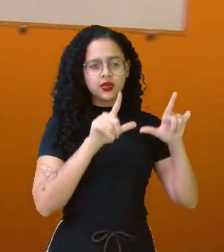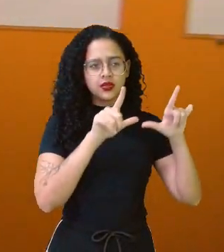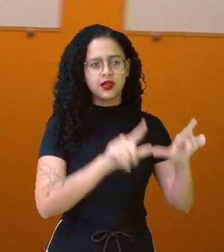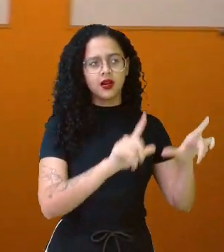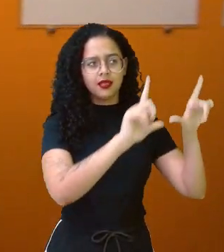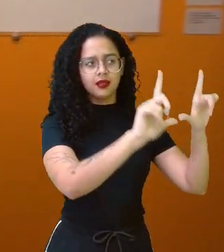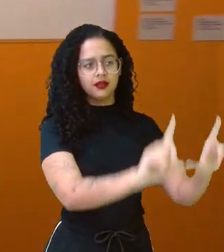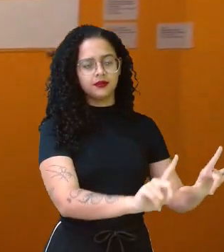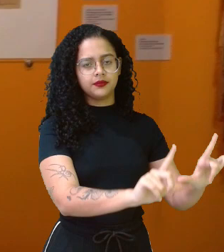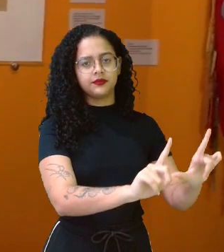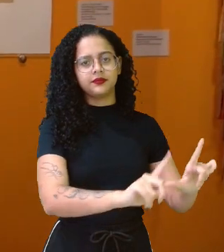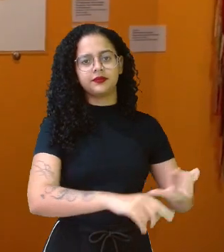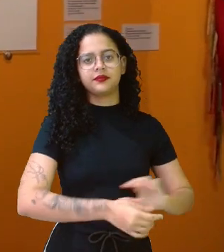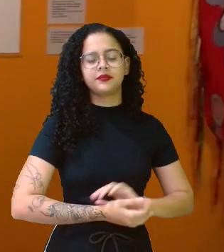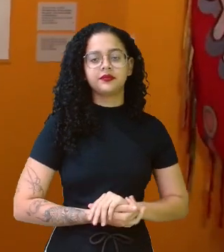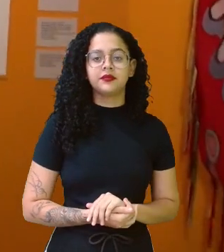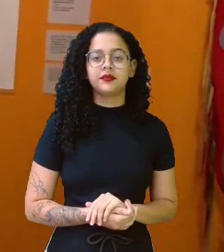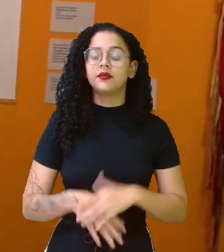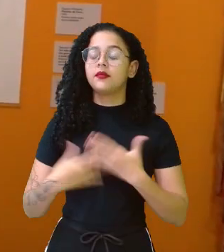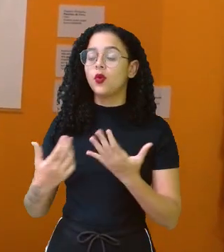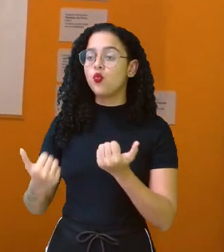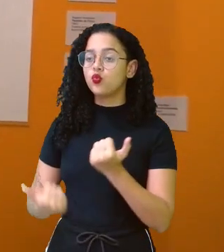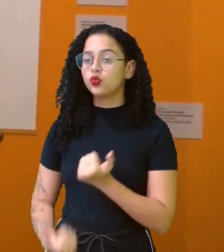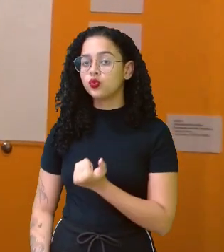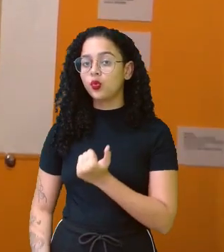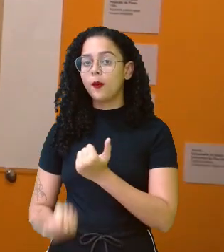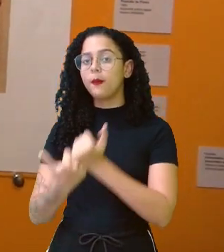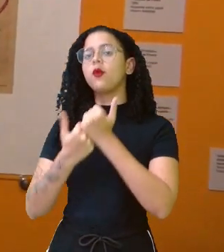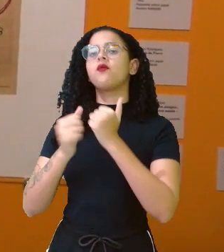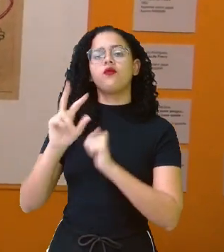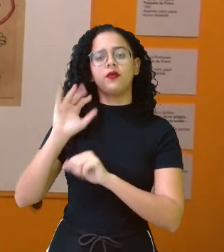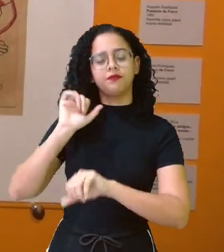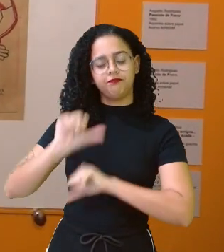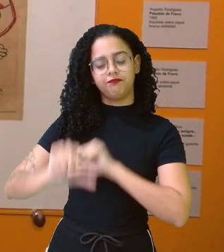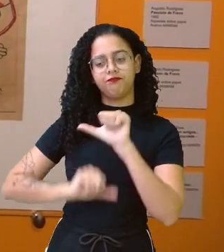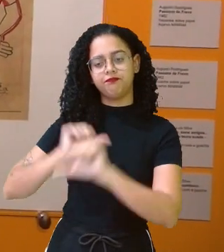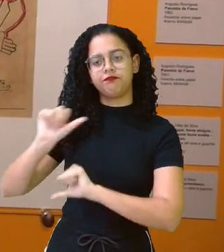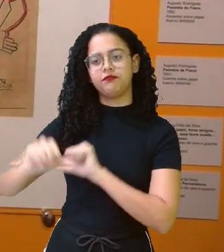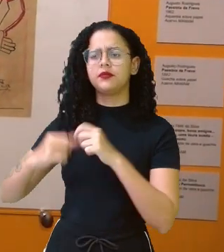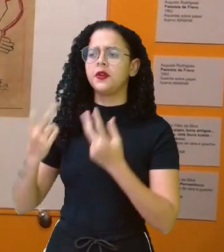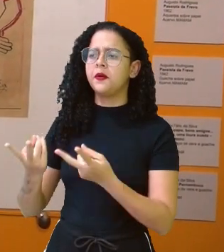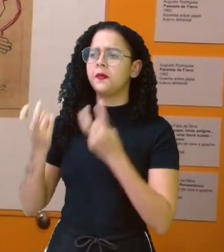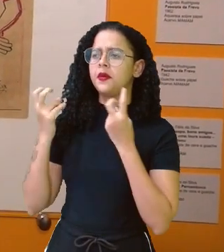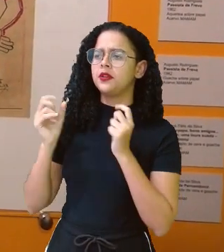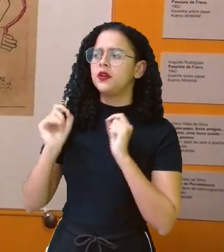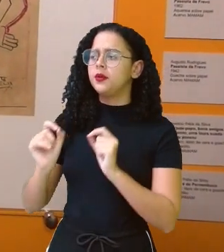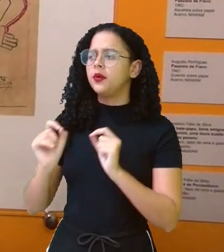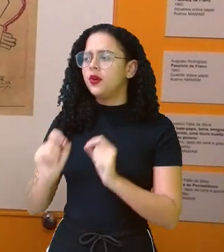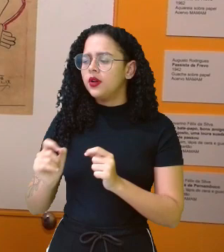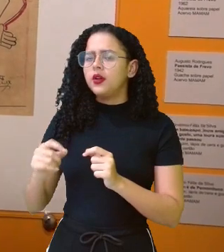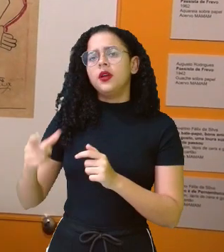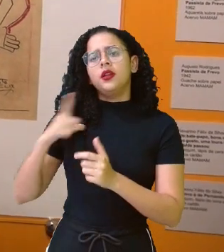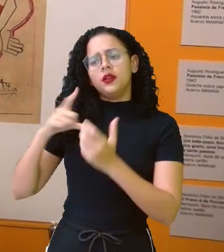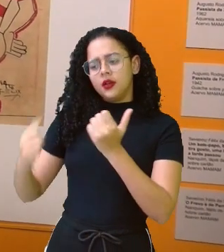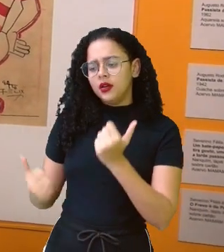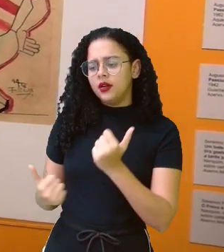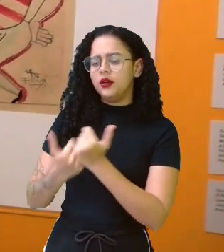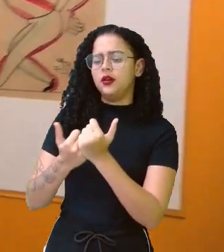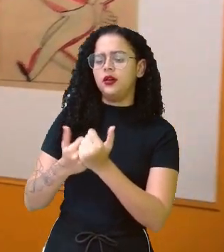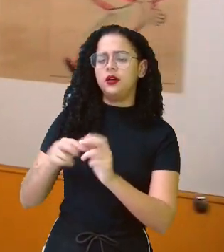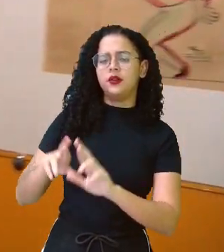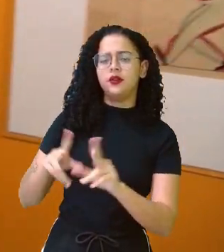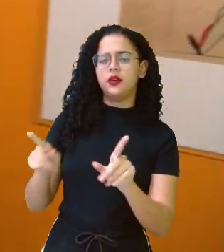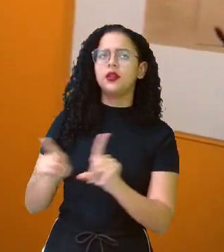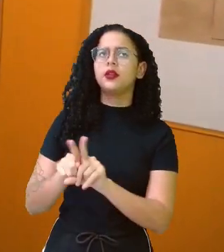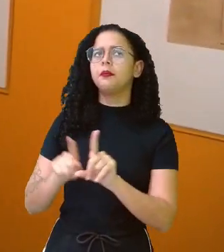suporte, exato. O suporte ele vai sendo modificado e aí a gente percebe que mesmo com um suporte diferente, com um tipo de